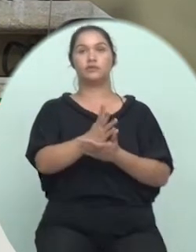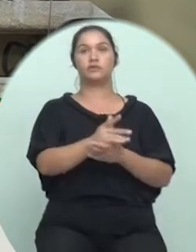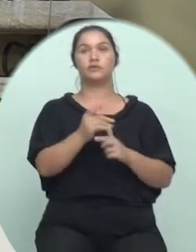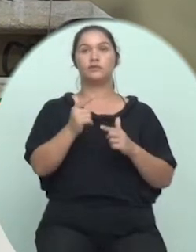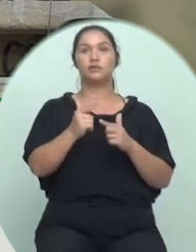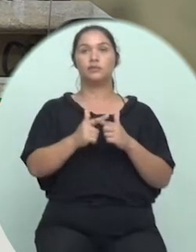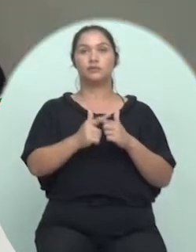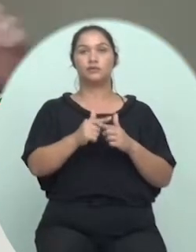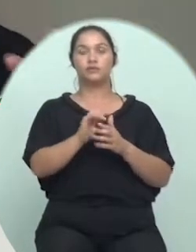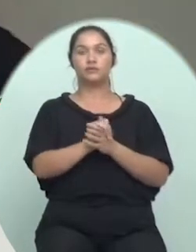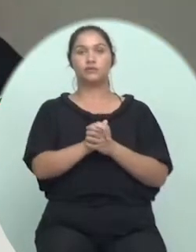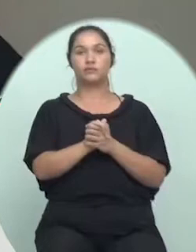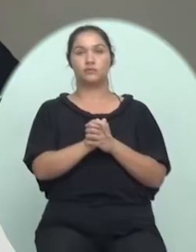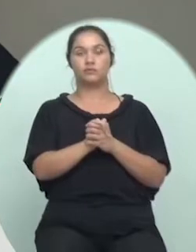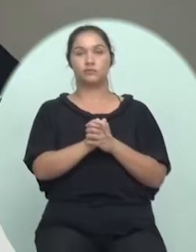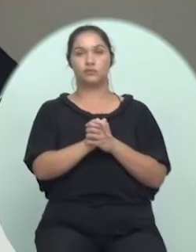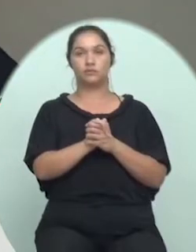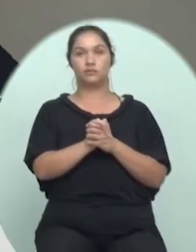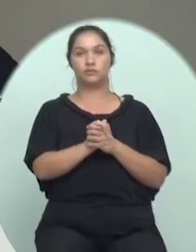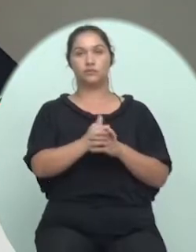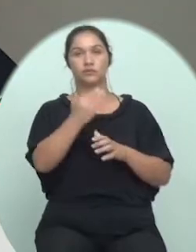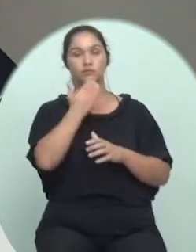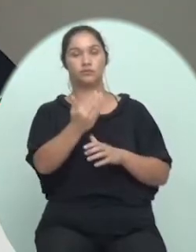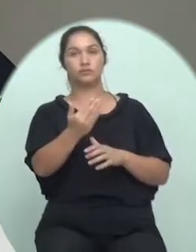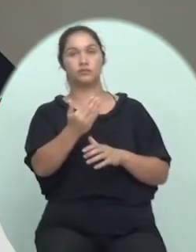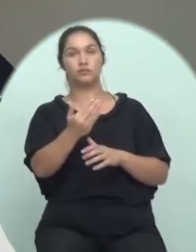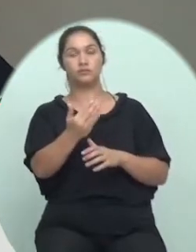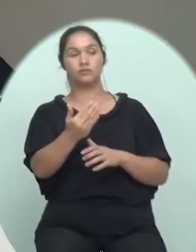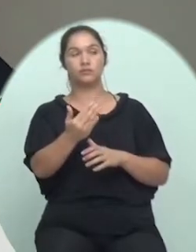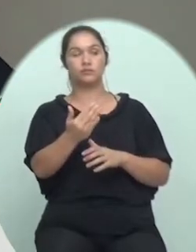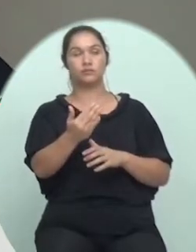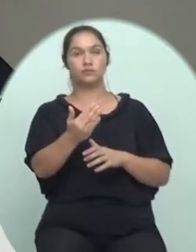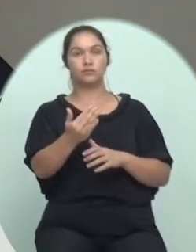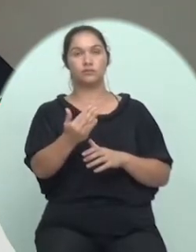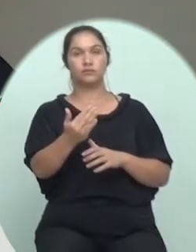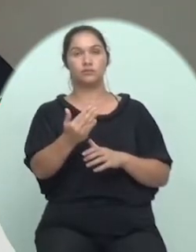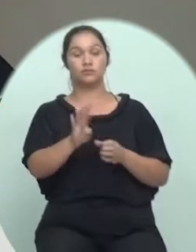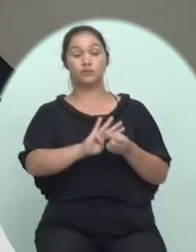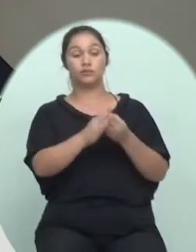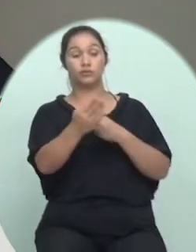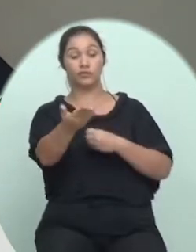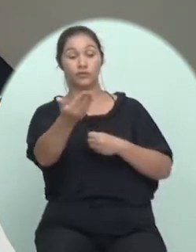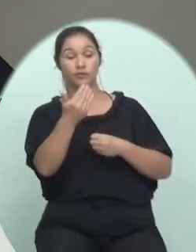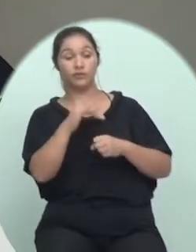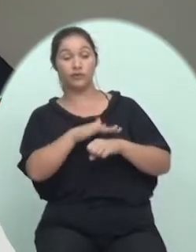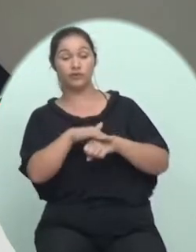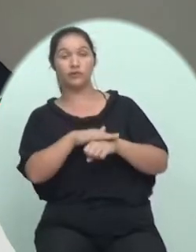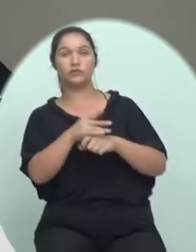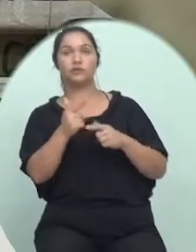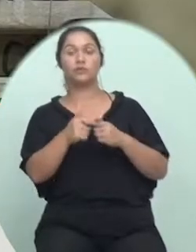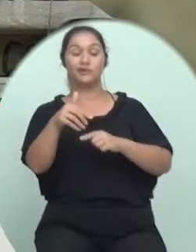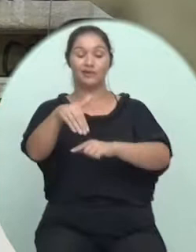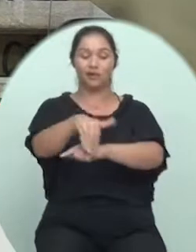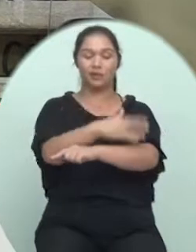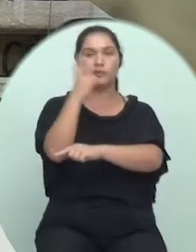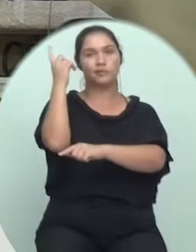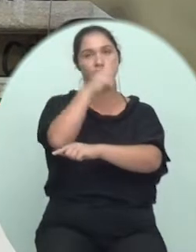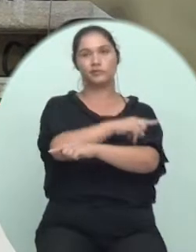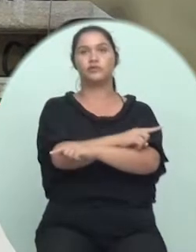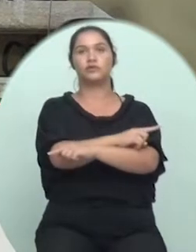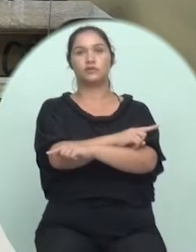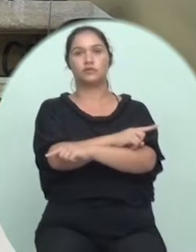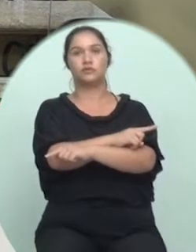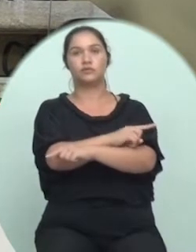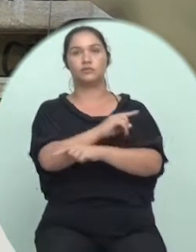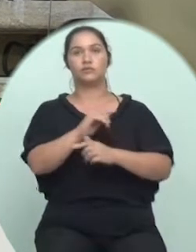porque pessoas lá têm me comunicado, conversado, me procurado. Realmente, naquela área ali dessa rua,